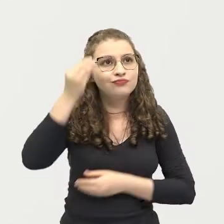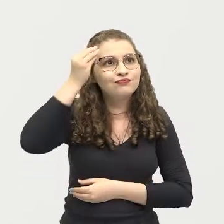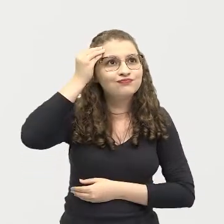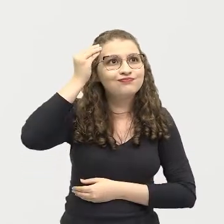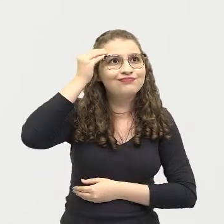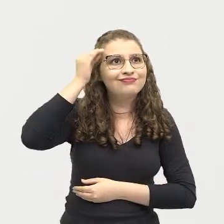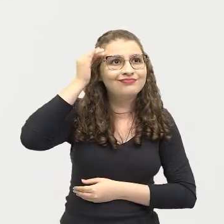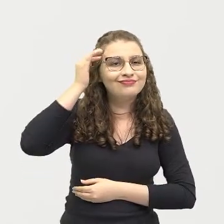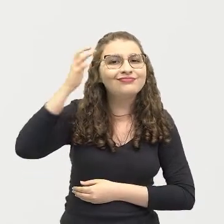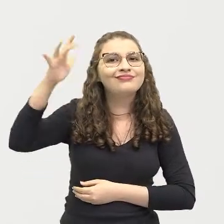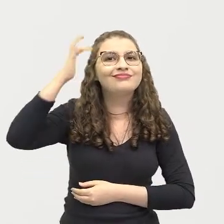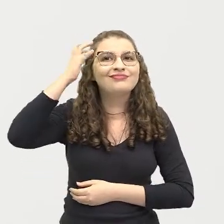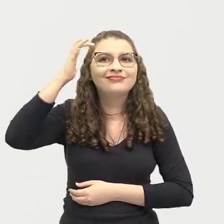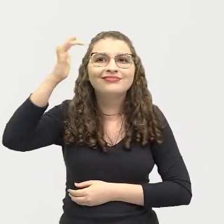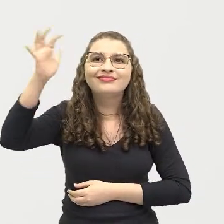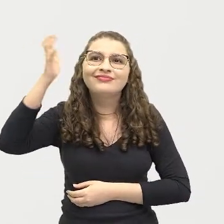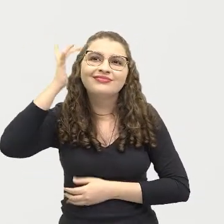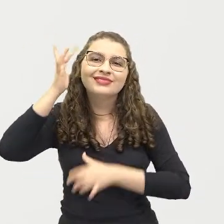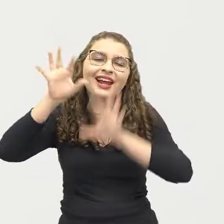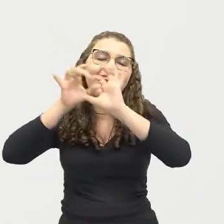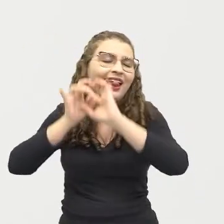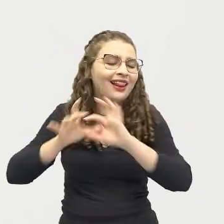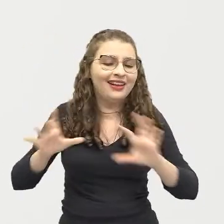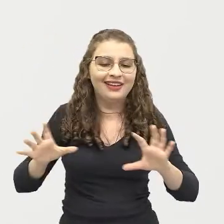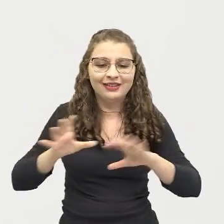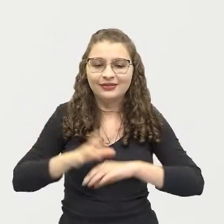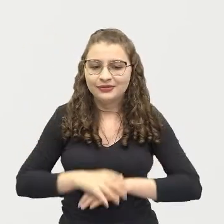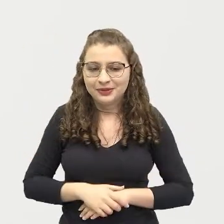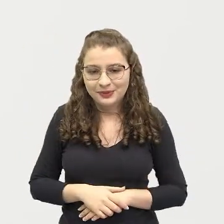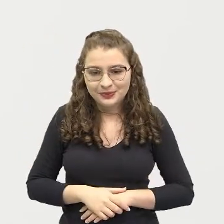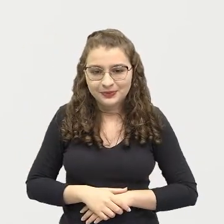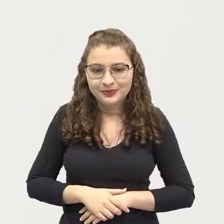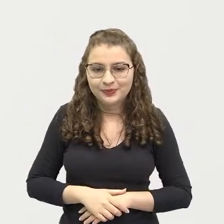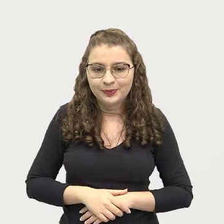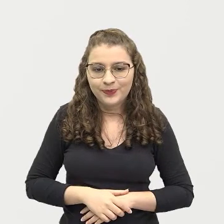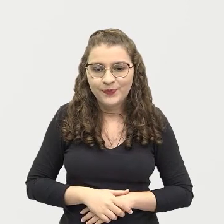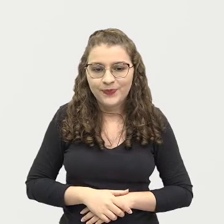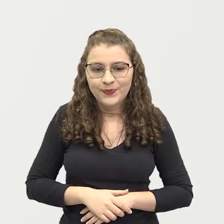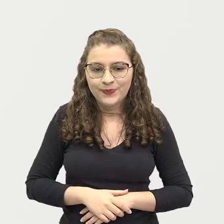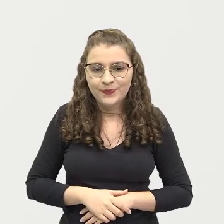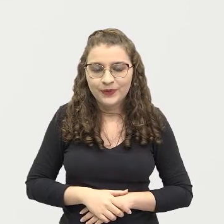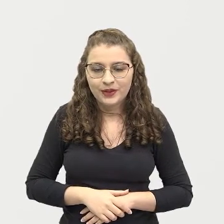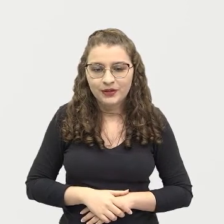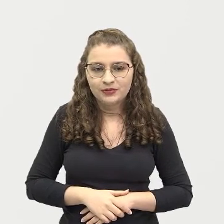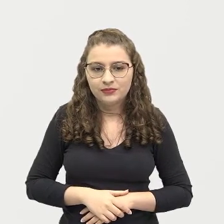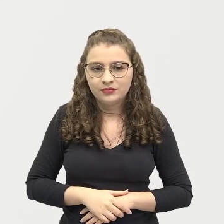e a nossa arte. Muito bem, olha só. Então, o que mais aí? Ó?